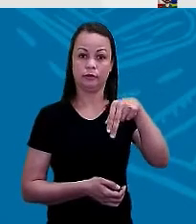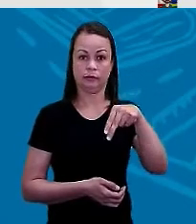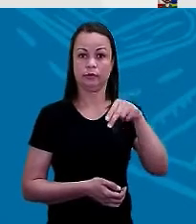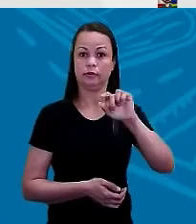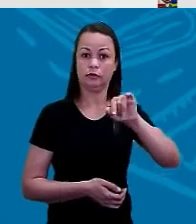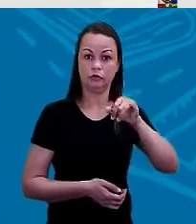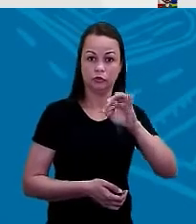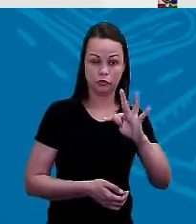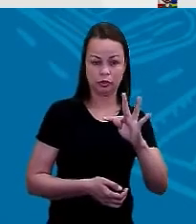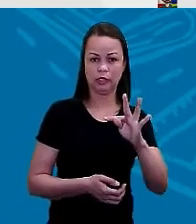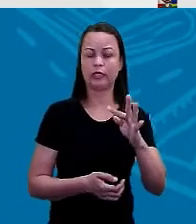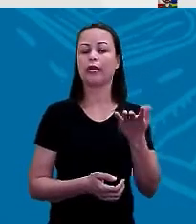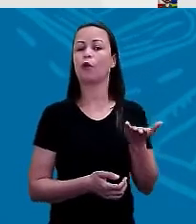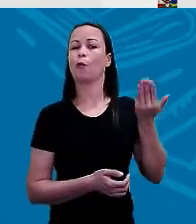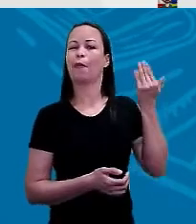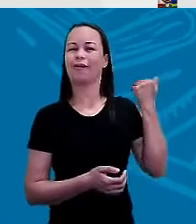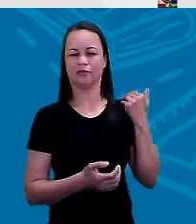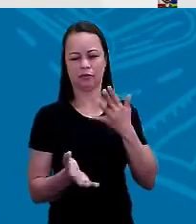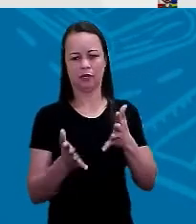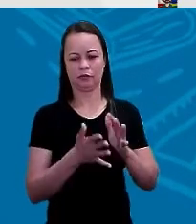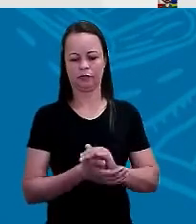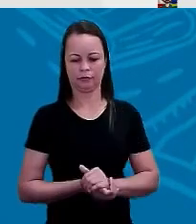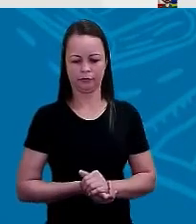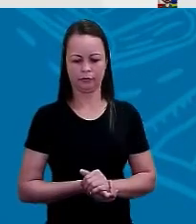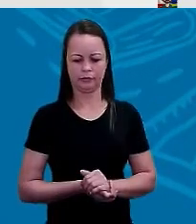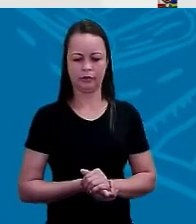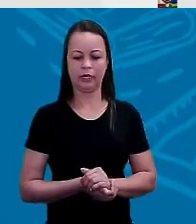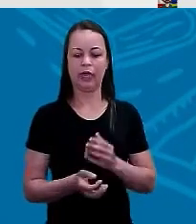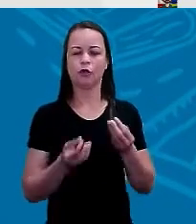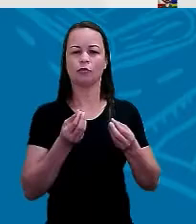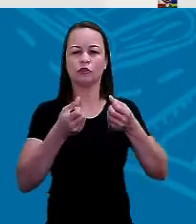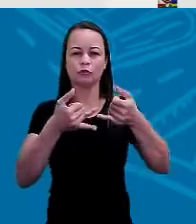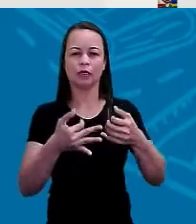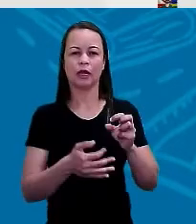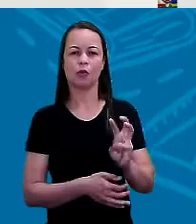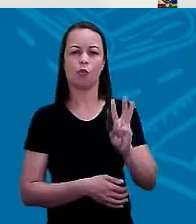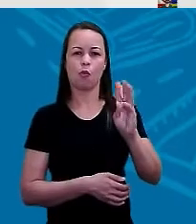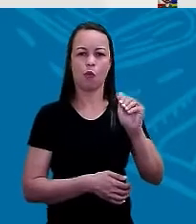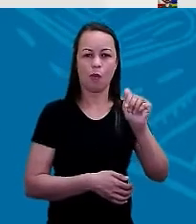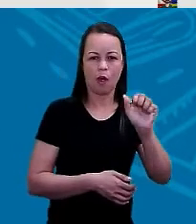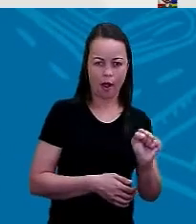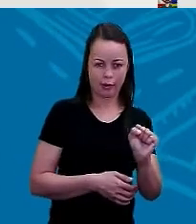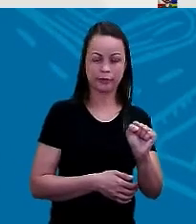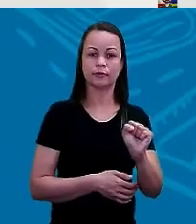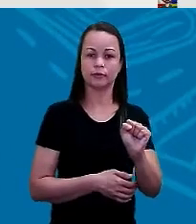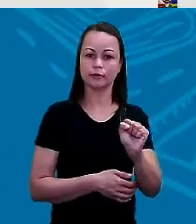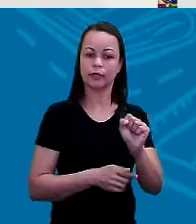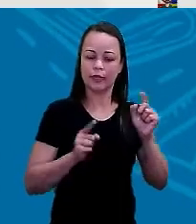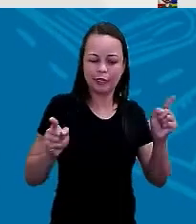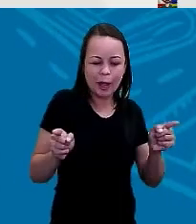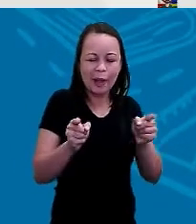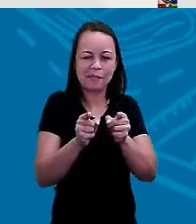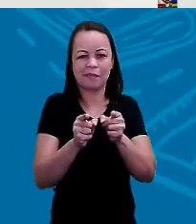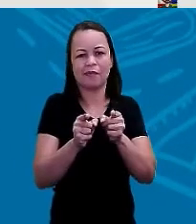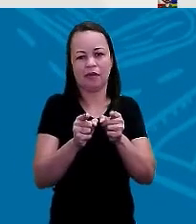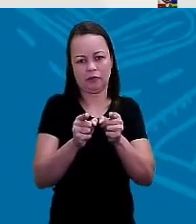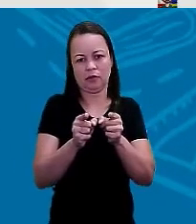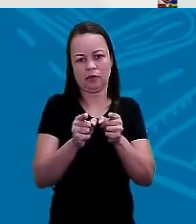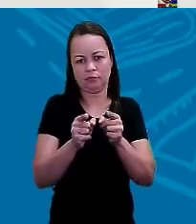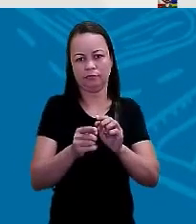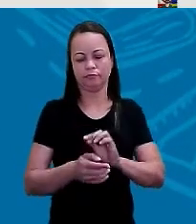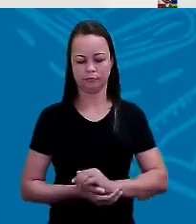verbo to be no passado. É como se eu dissesse was not. Então, a forma abreviada, eu digo was